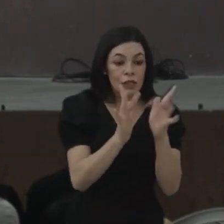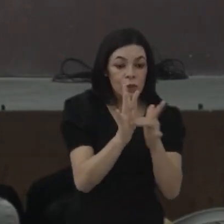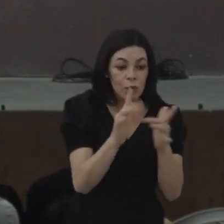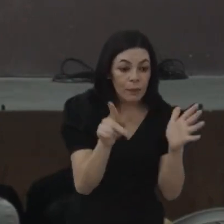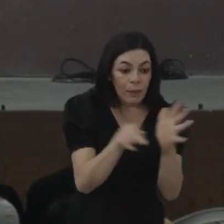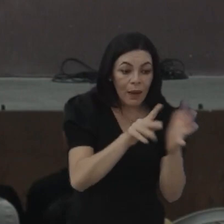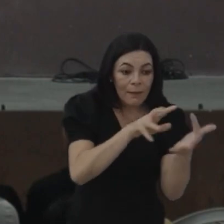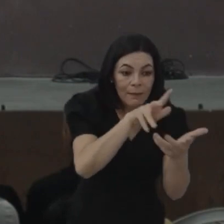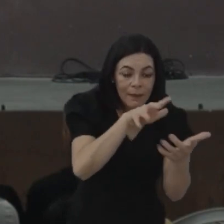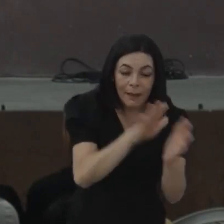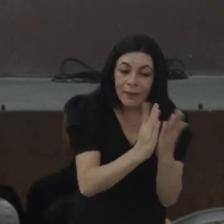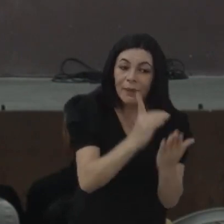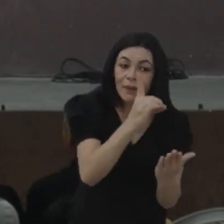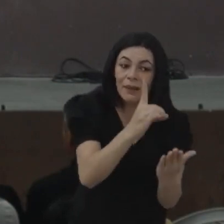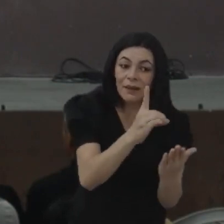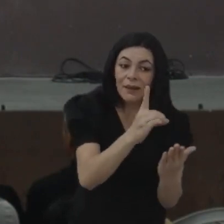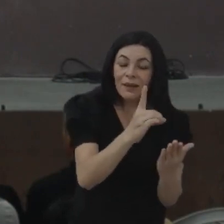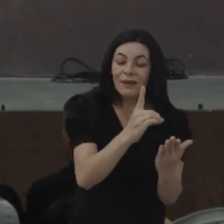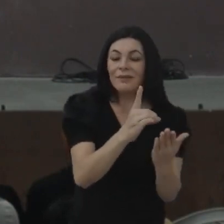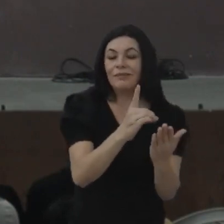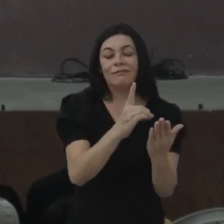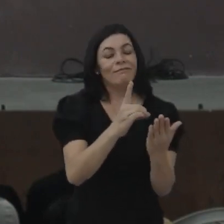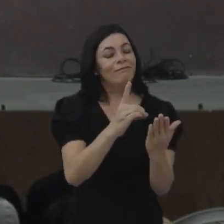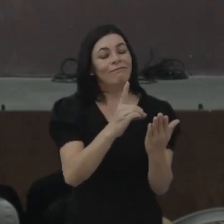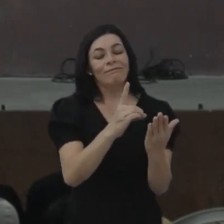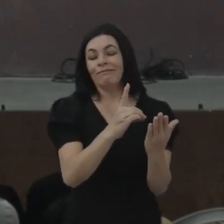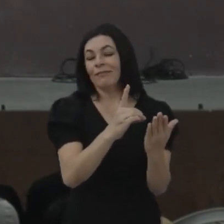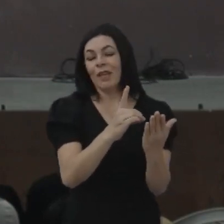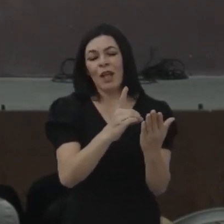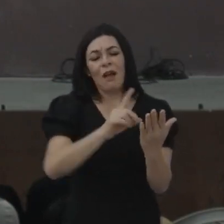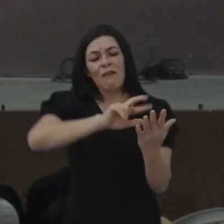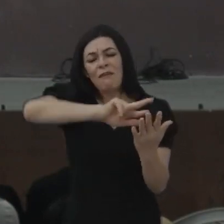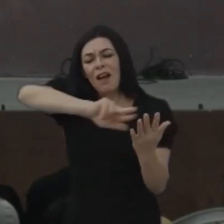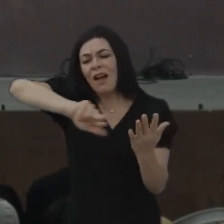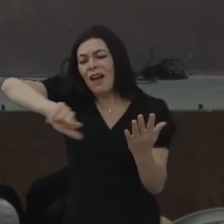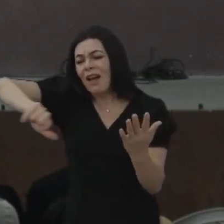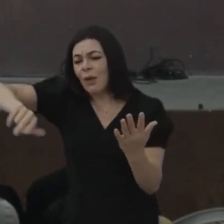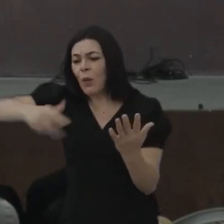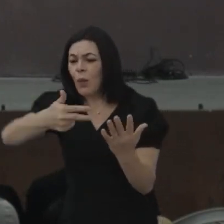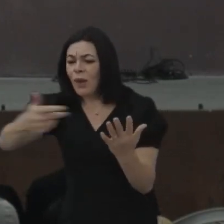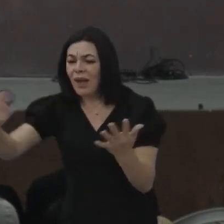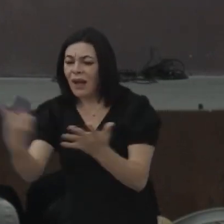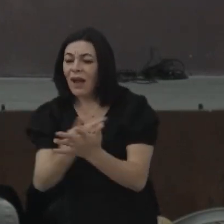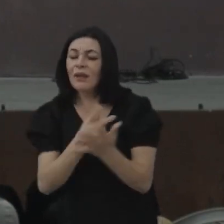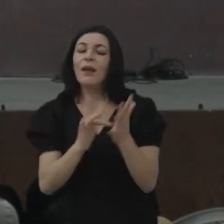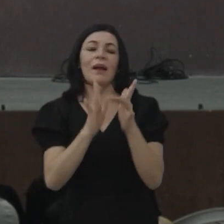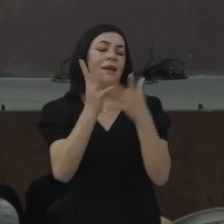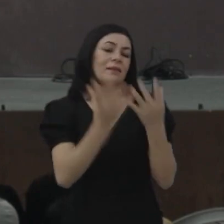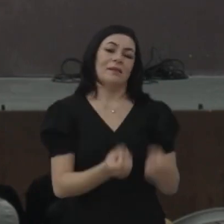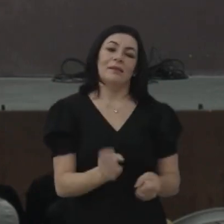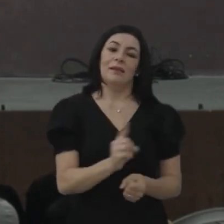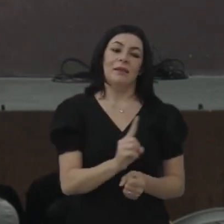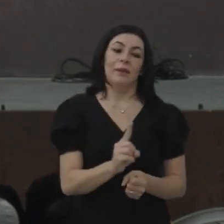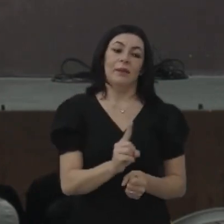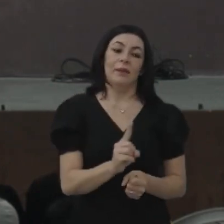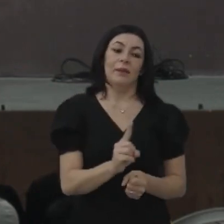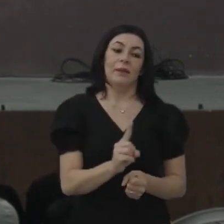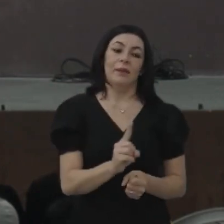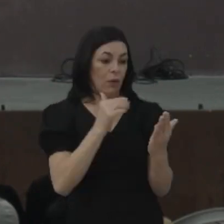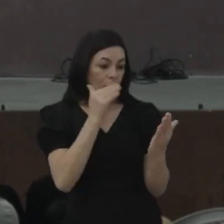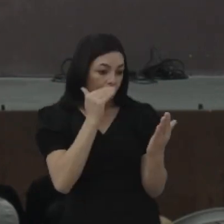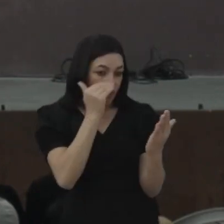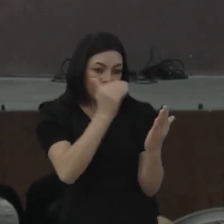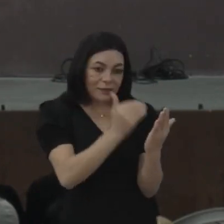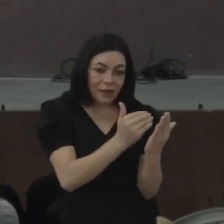odiado pelo mundo e será sempre odiado pelo mundo. Então, se eu quero viver obedecendo o Jesus das Escrituras, eu